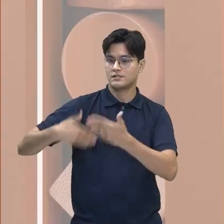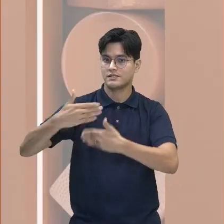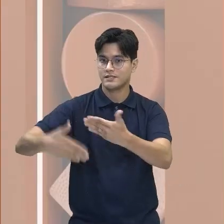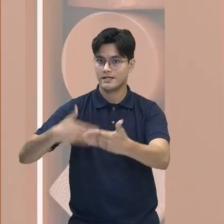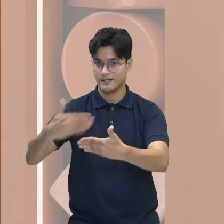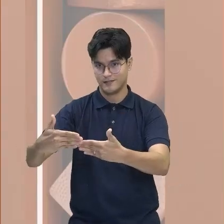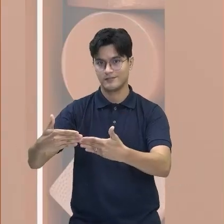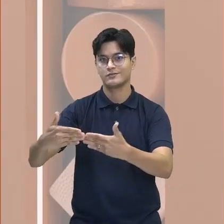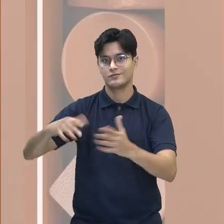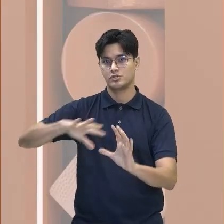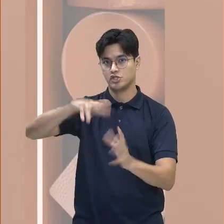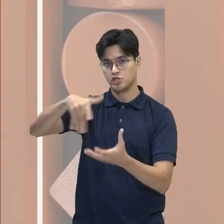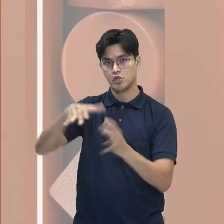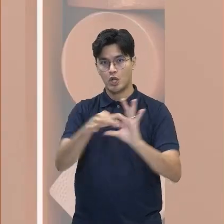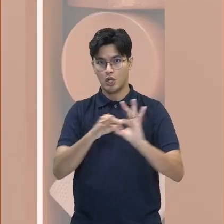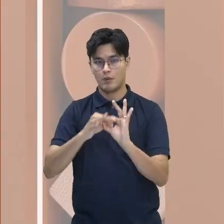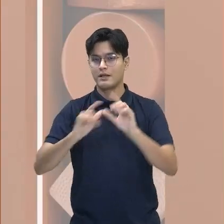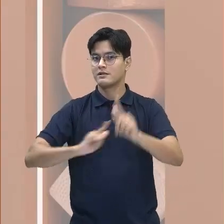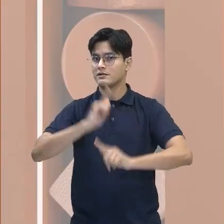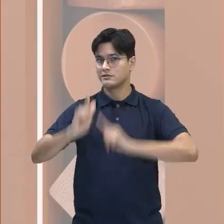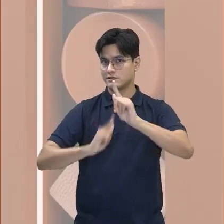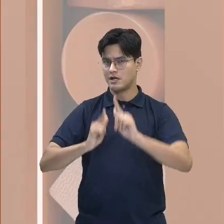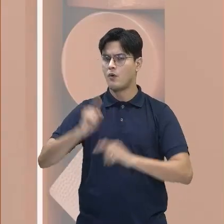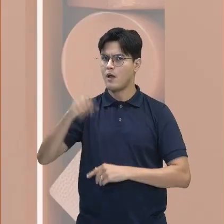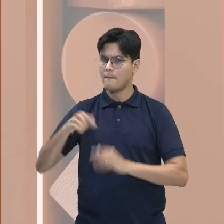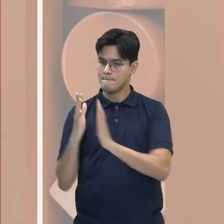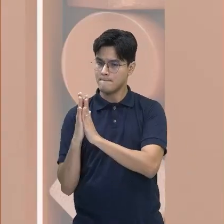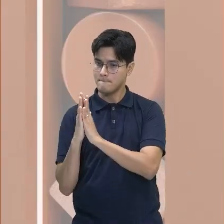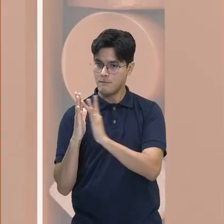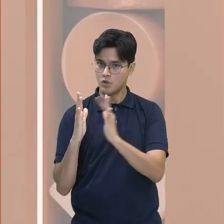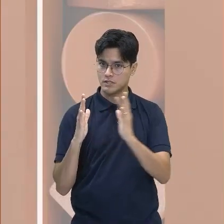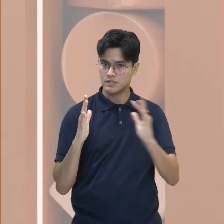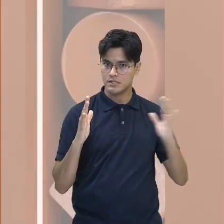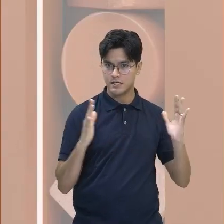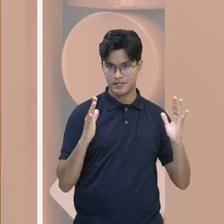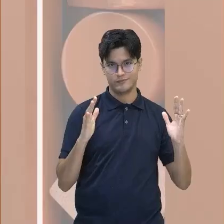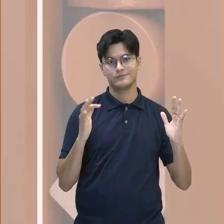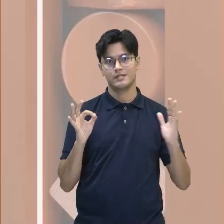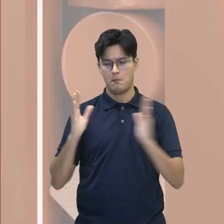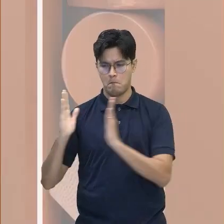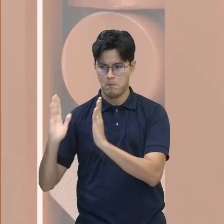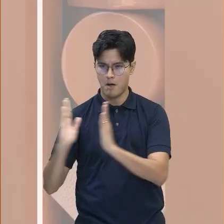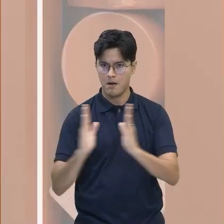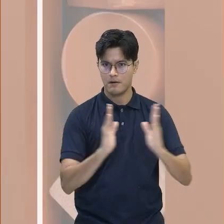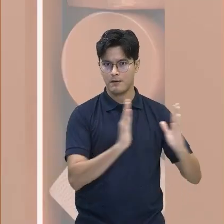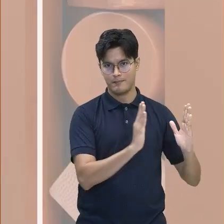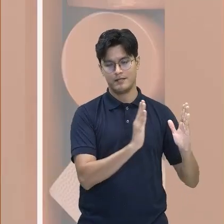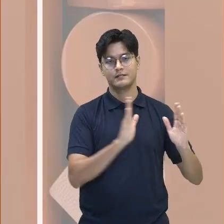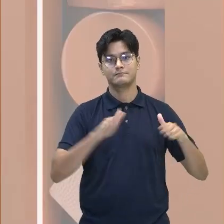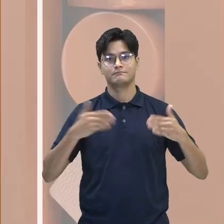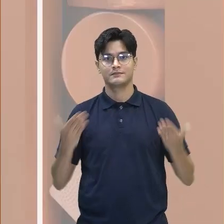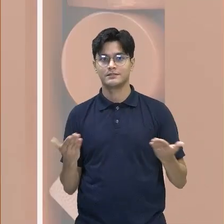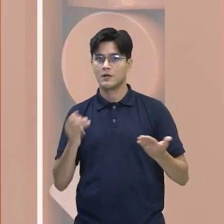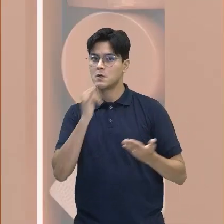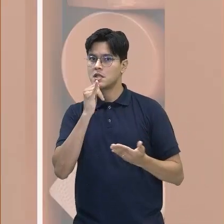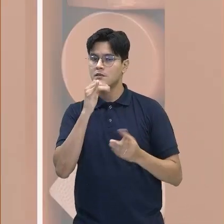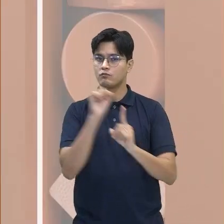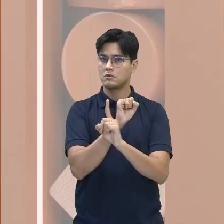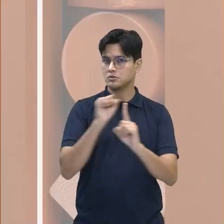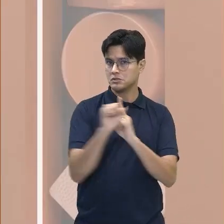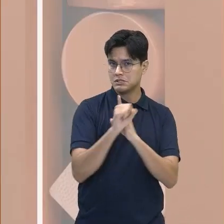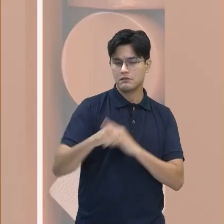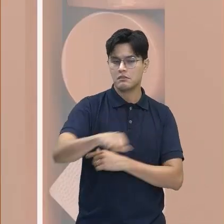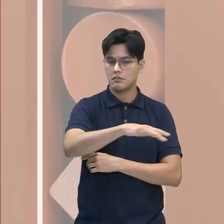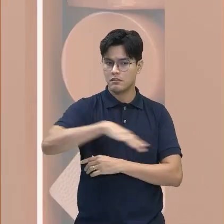ela vem acontecendo em processo, ela é um processo. Então, conforme a gente tem as mudanças na sociedade,